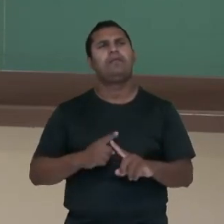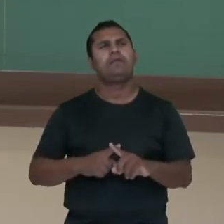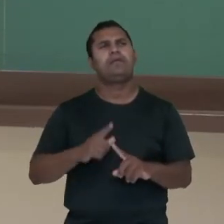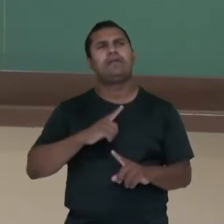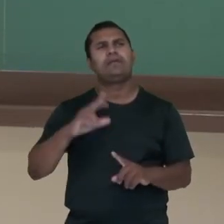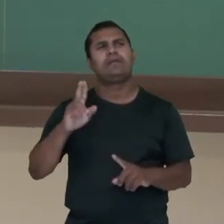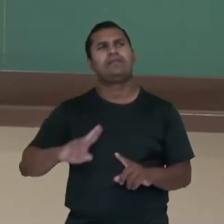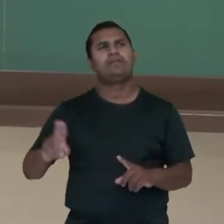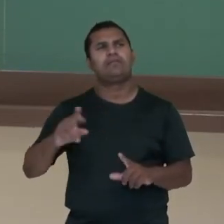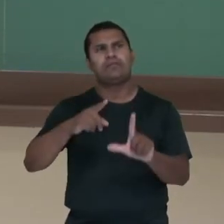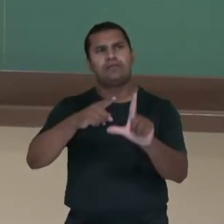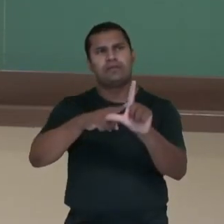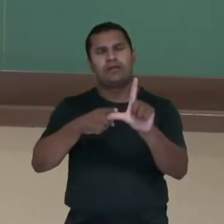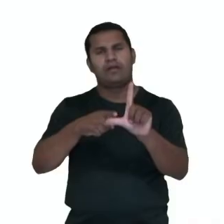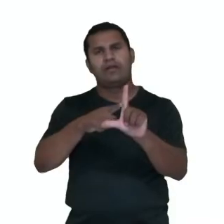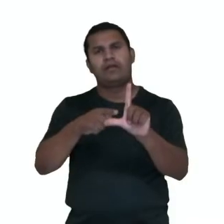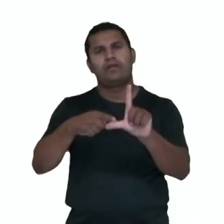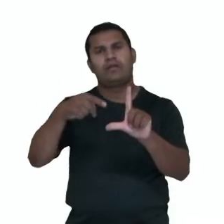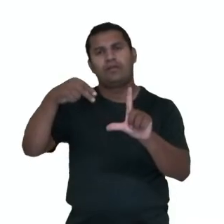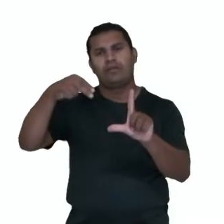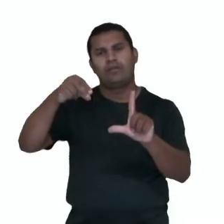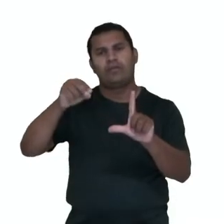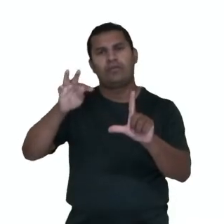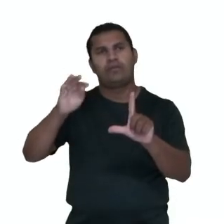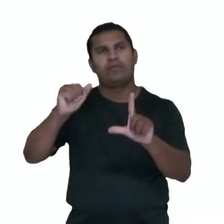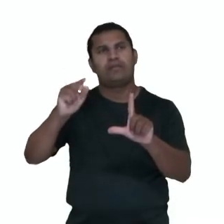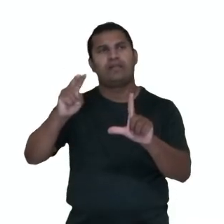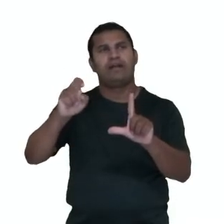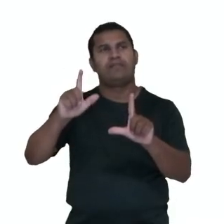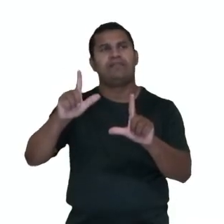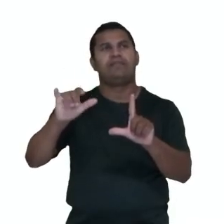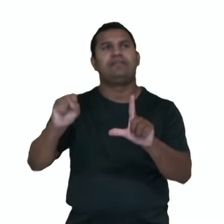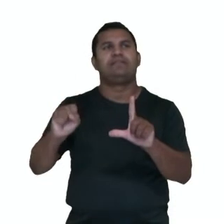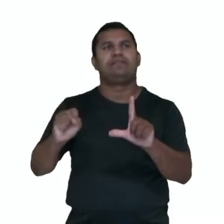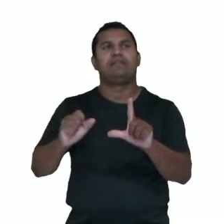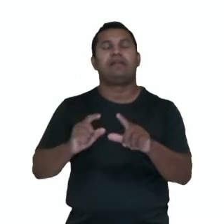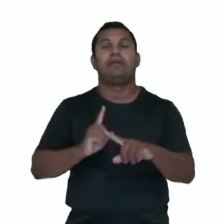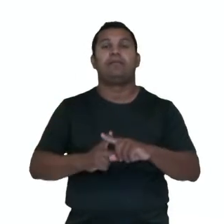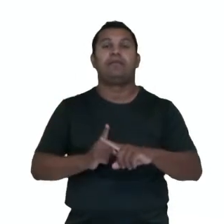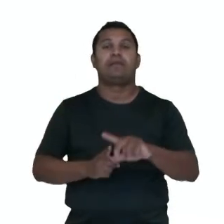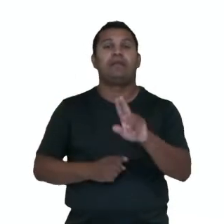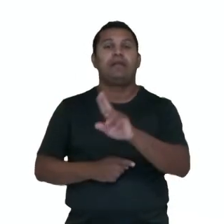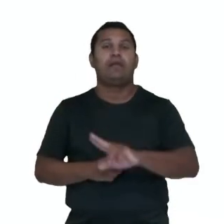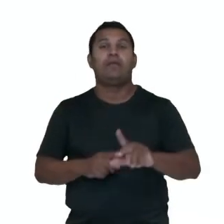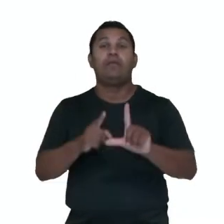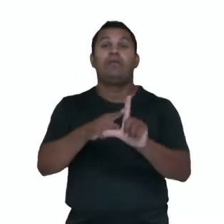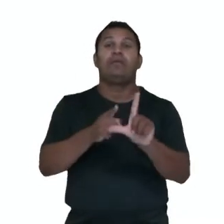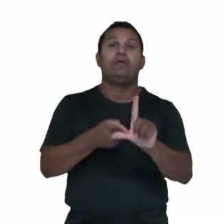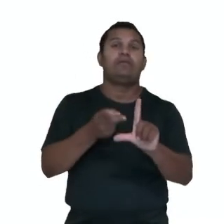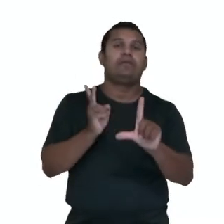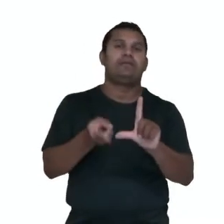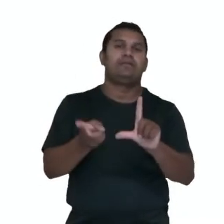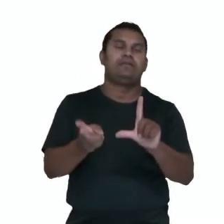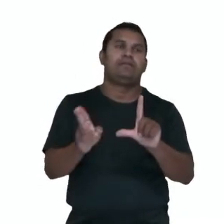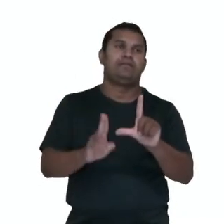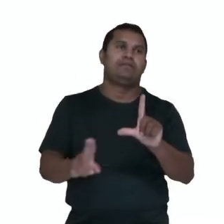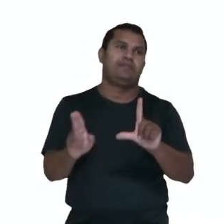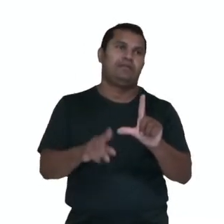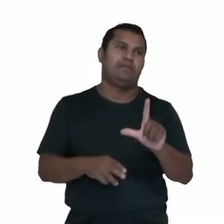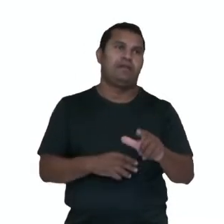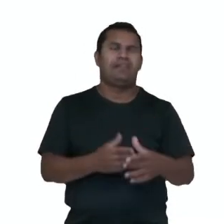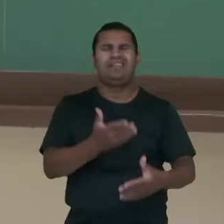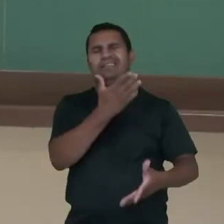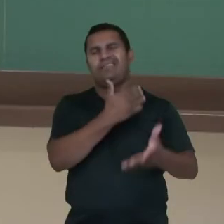ângulos notáveis? Porque são os mais usuais, né? E aí são aqueles que desde lá, nos